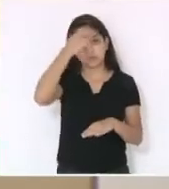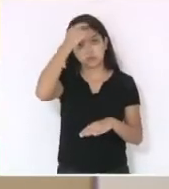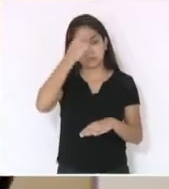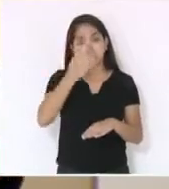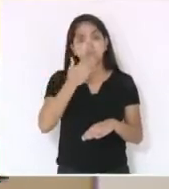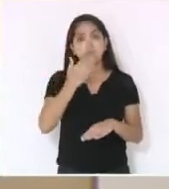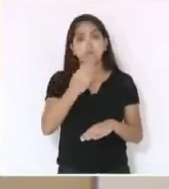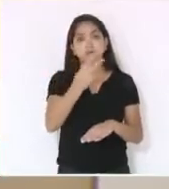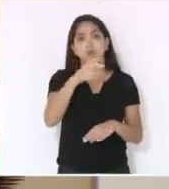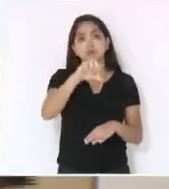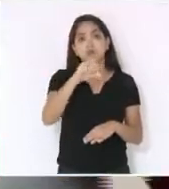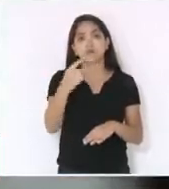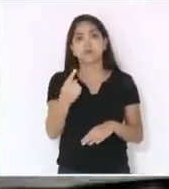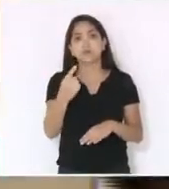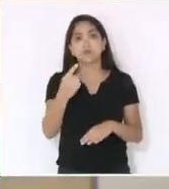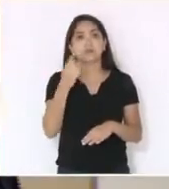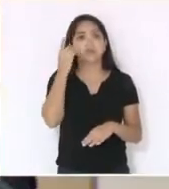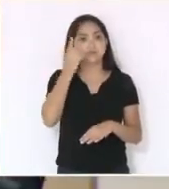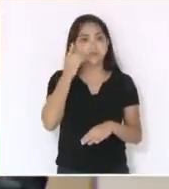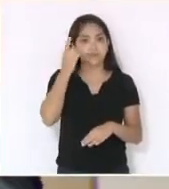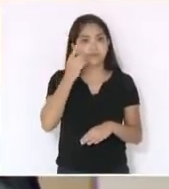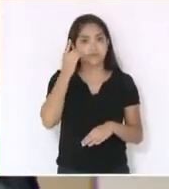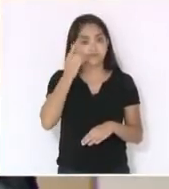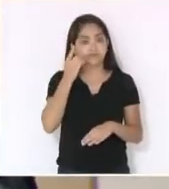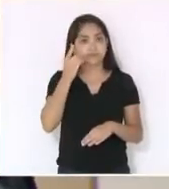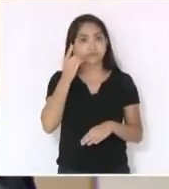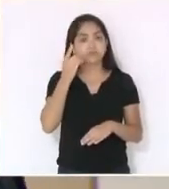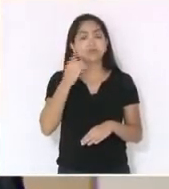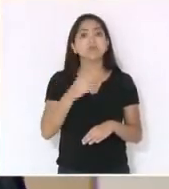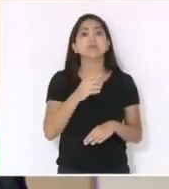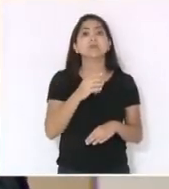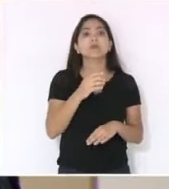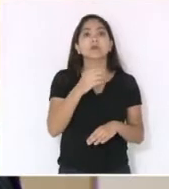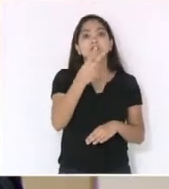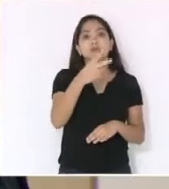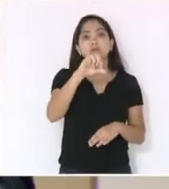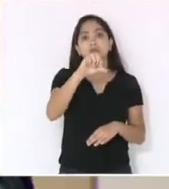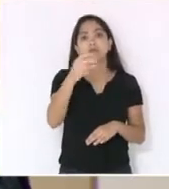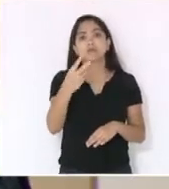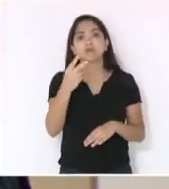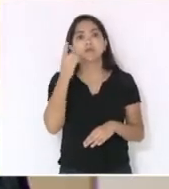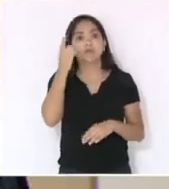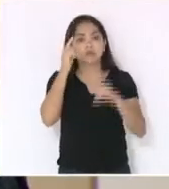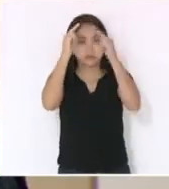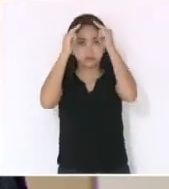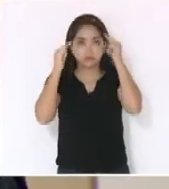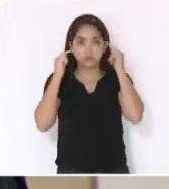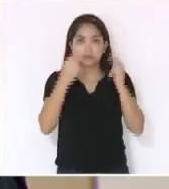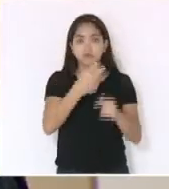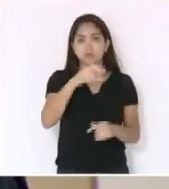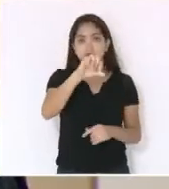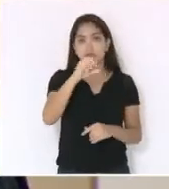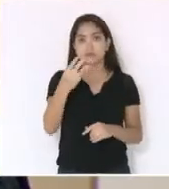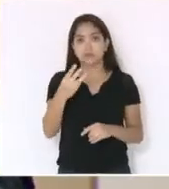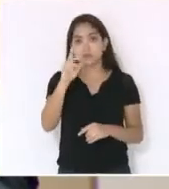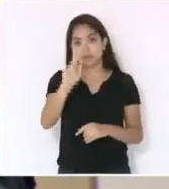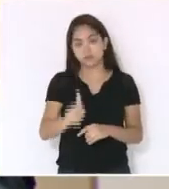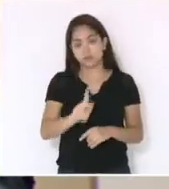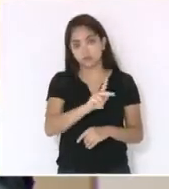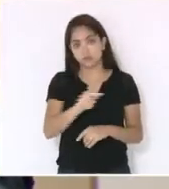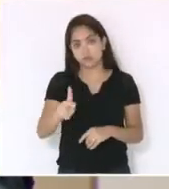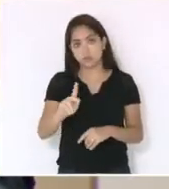requerimento 291, deputado Macir Sopeça, requerimento 292, deputado Nildir Sareta, 293, deputado Padre Pedro